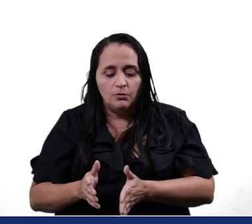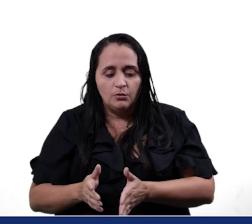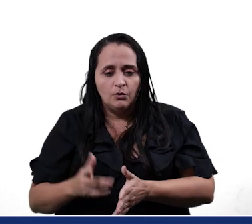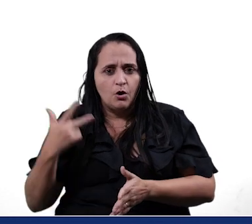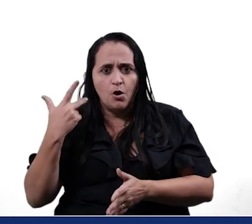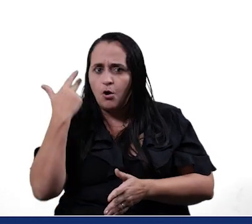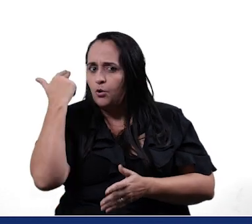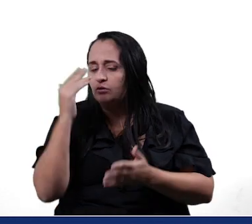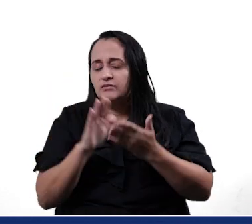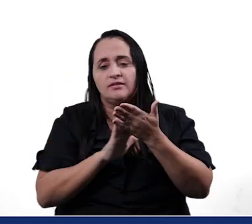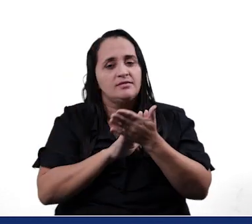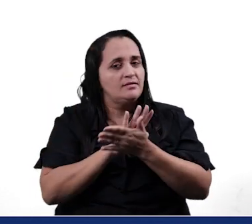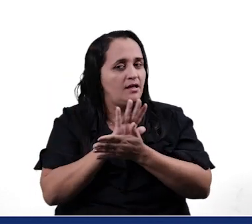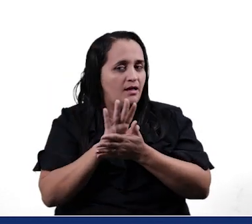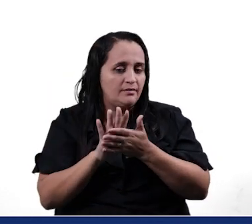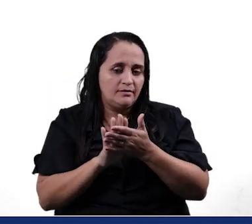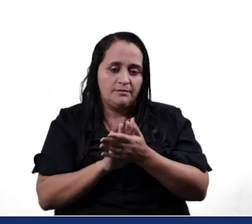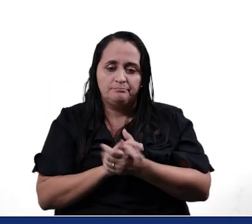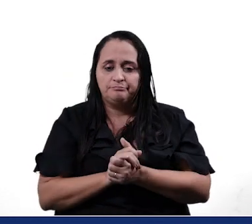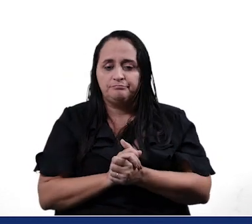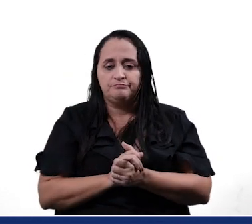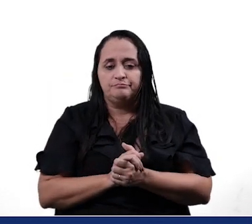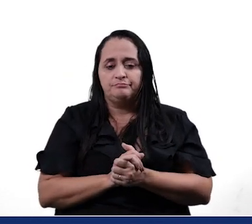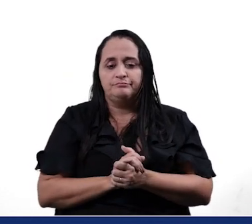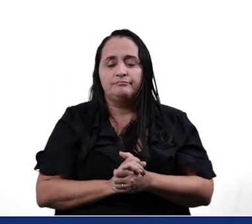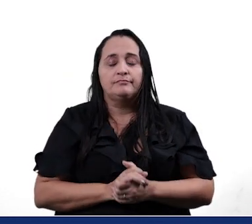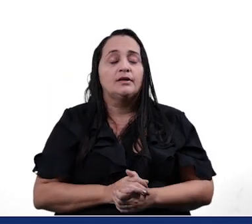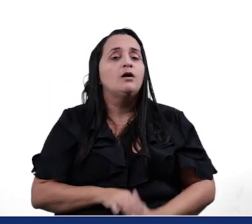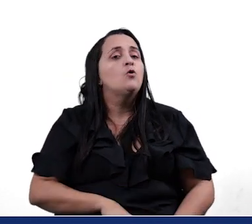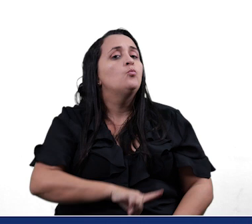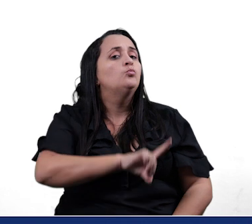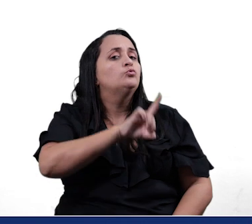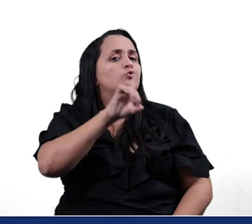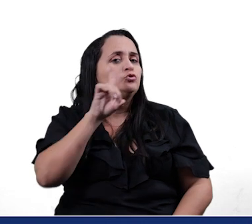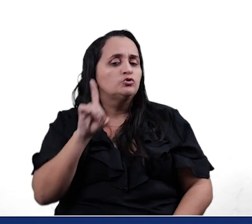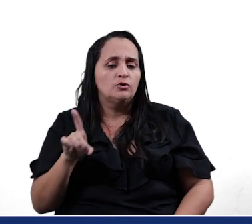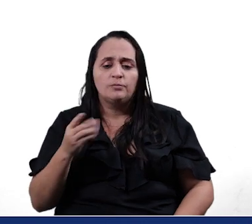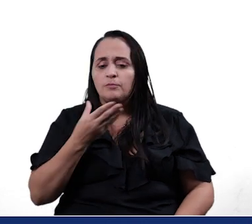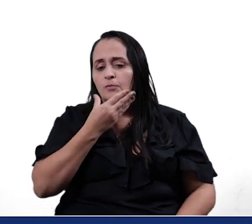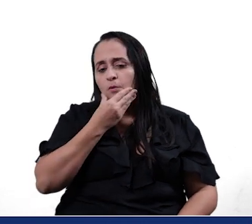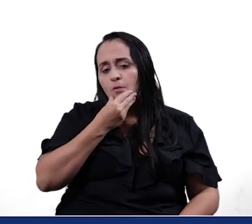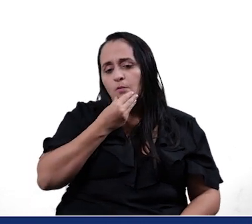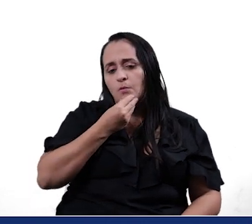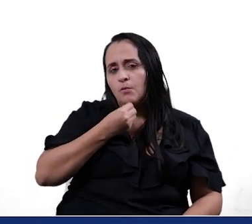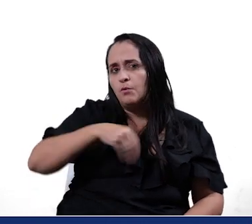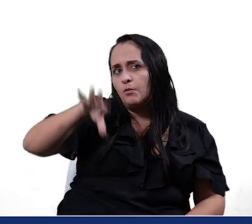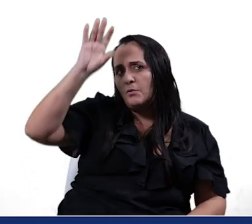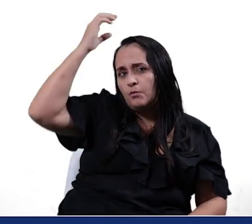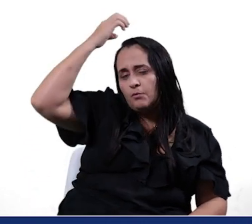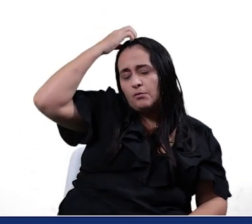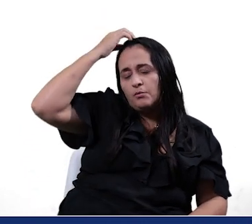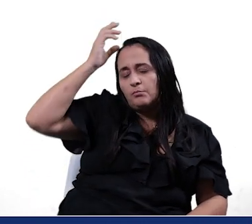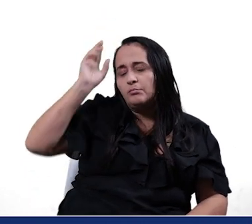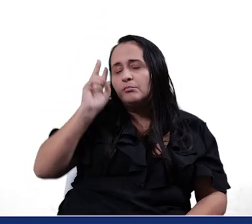cabelo cresceu, ficou grandão. Certo dia, um príncipe se encanta pela voz de